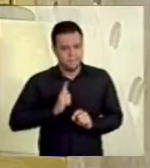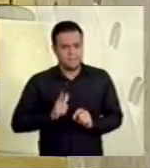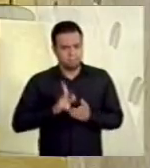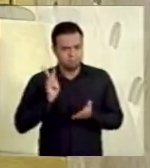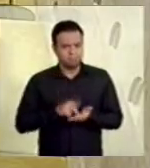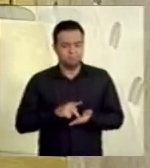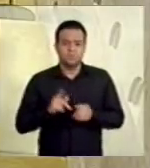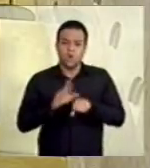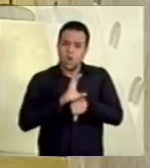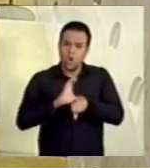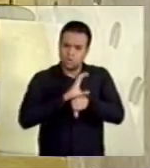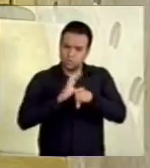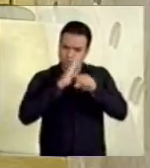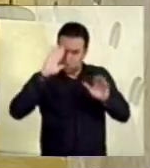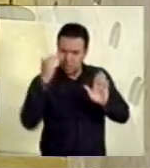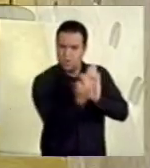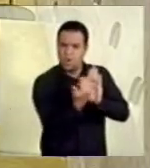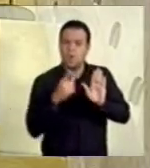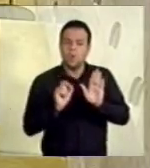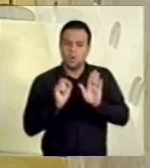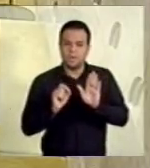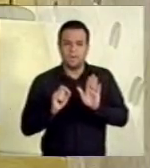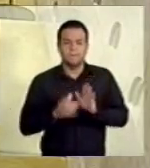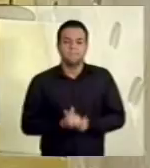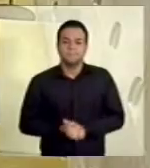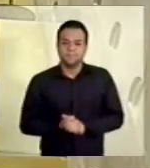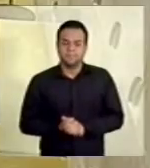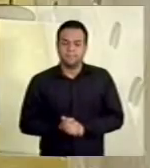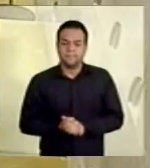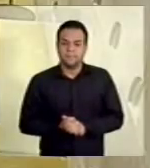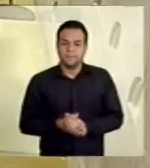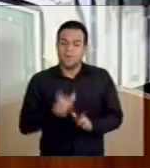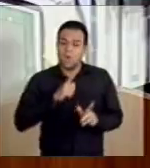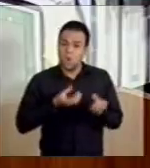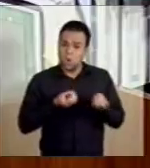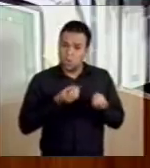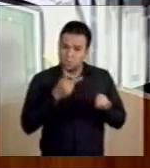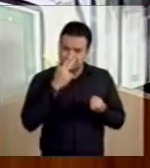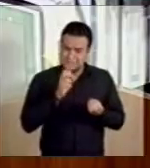eminentemente constitucional dessa cláusula impeditiva de tratamento